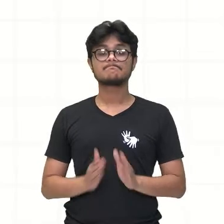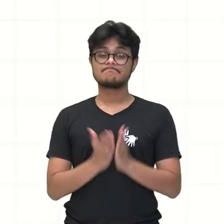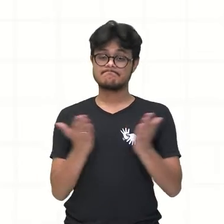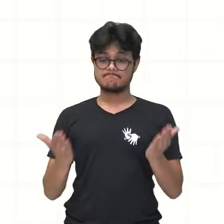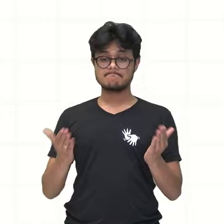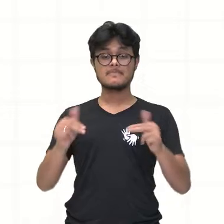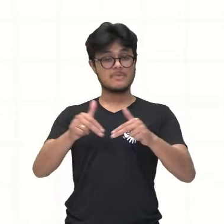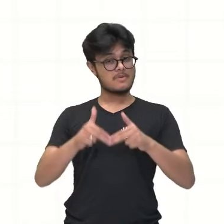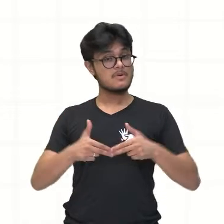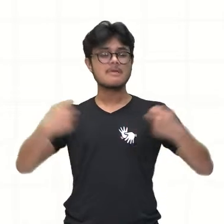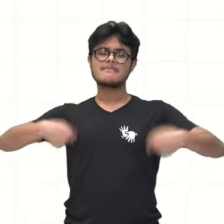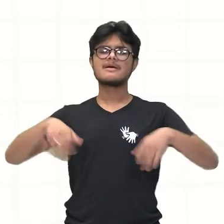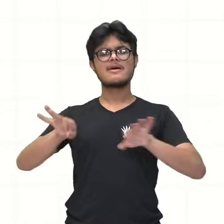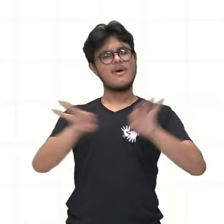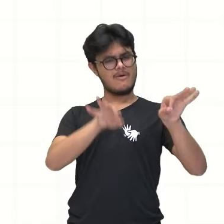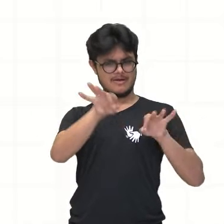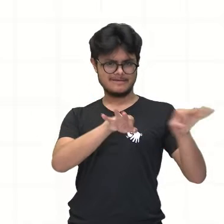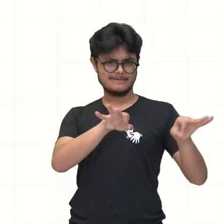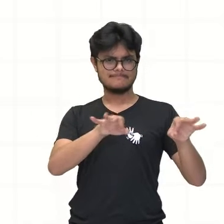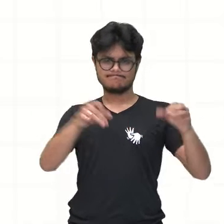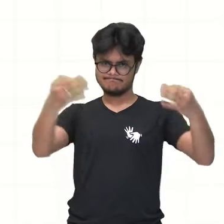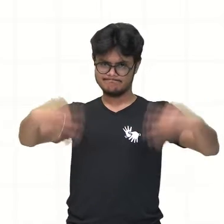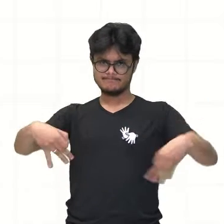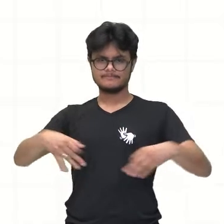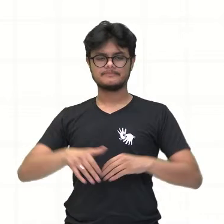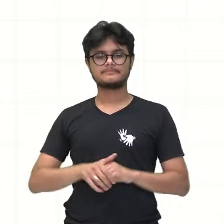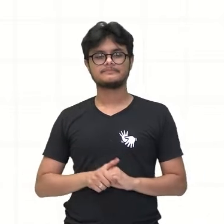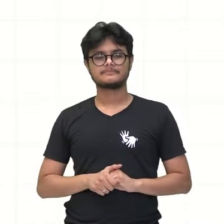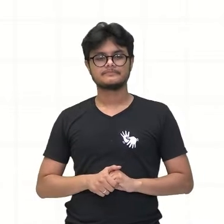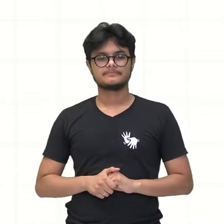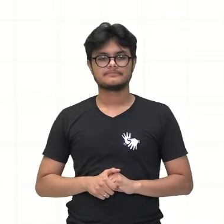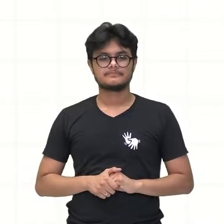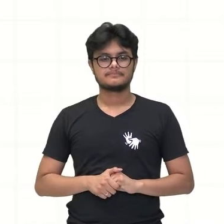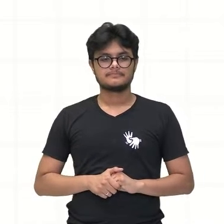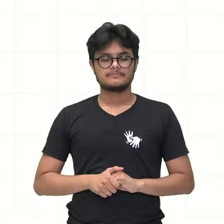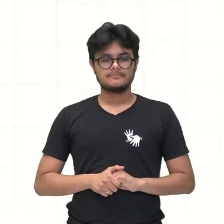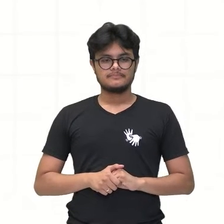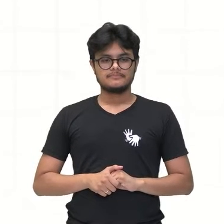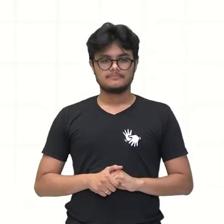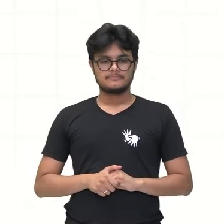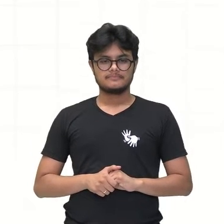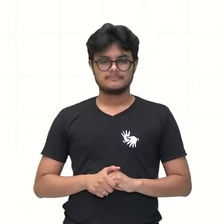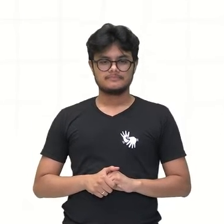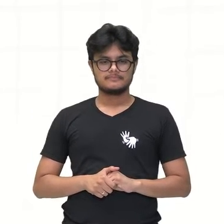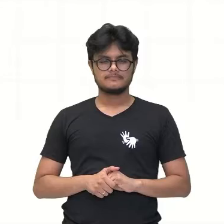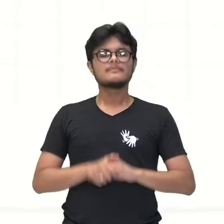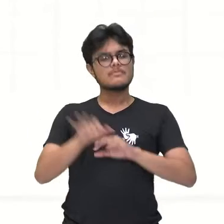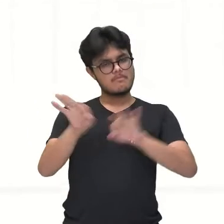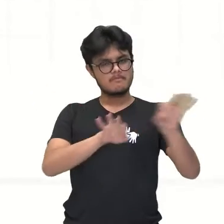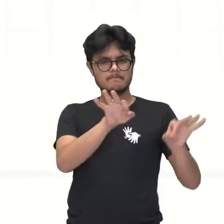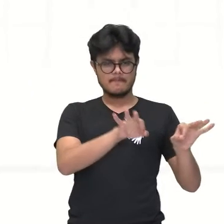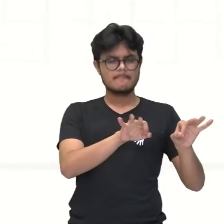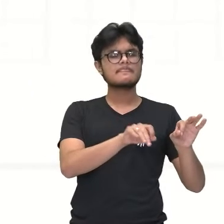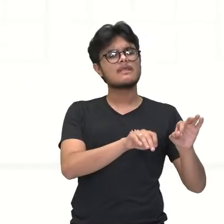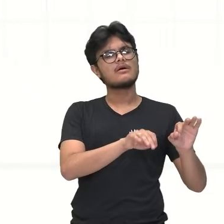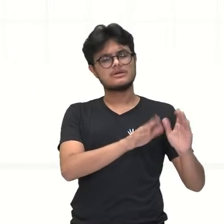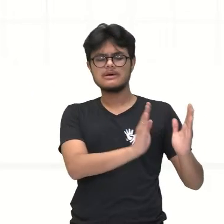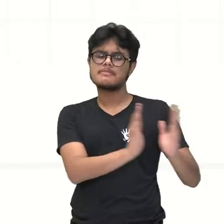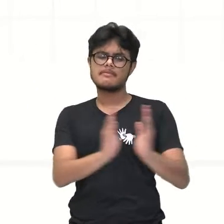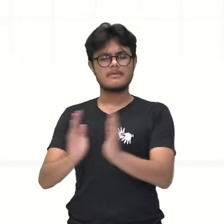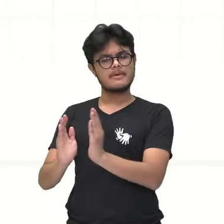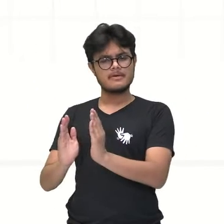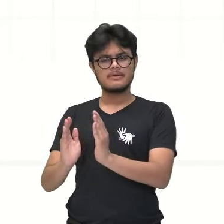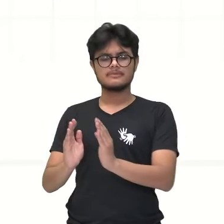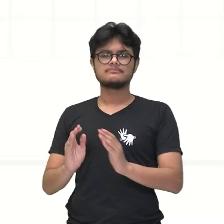Então, o que eu tenho que fazer? Eu tenho que colocar numa ordem, né? Então,